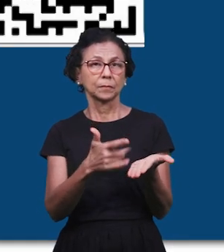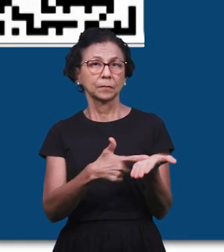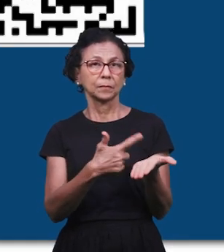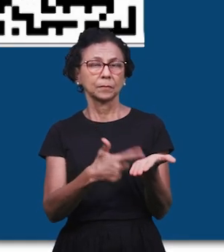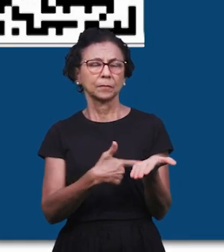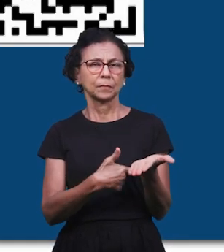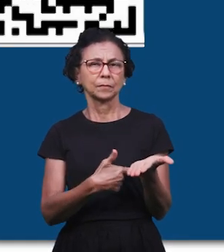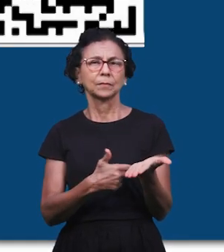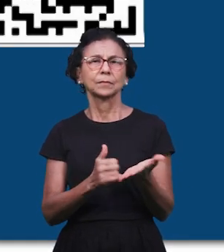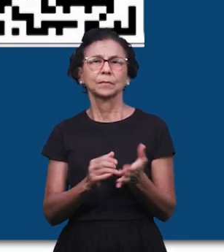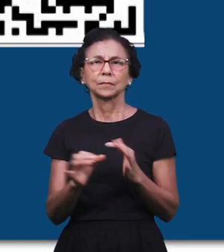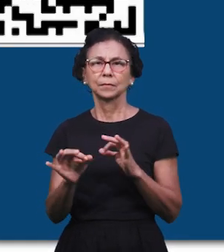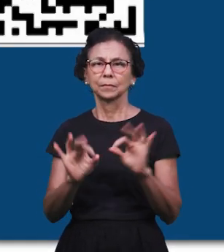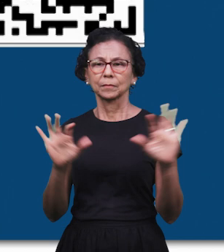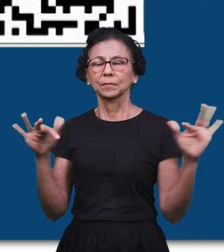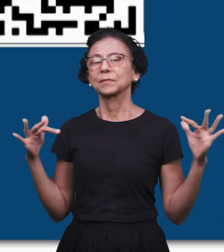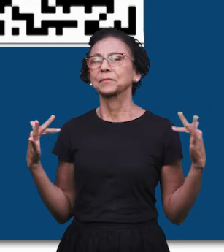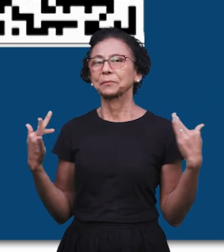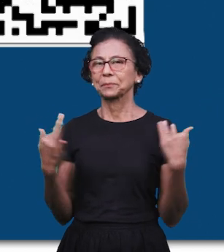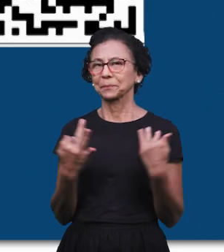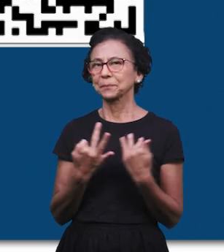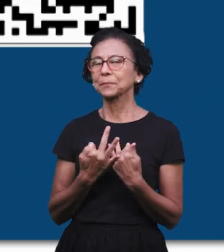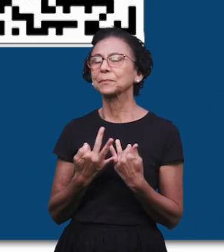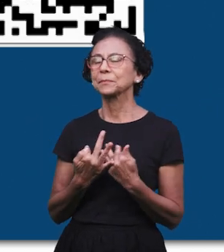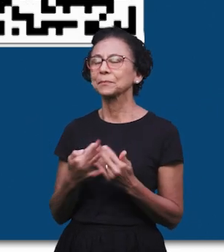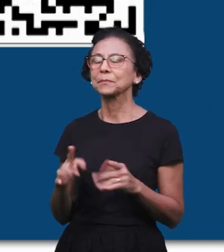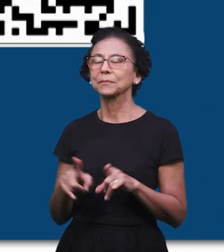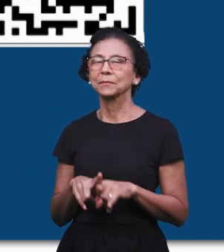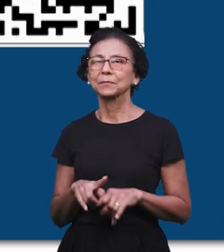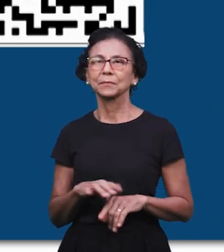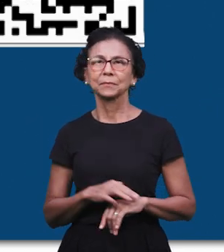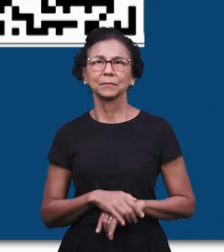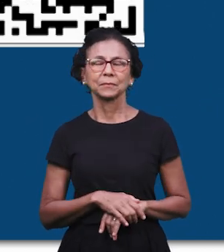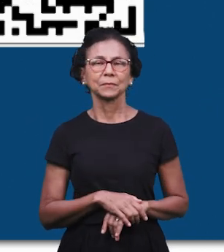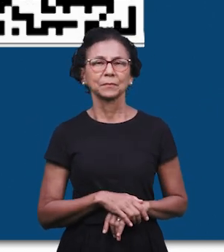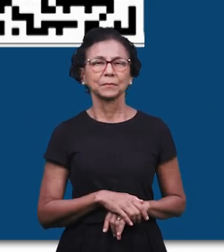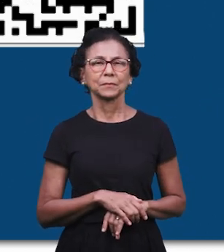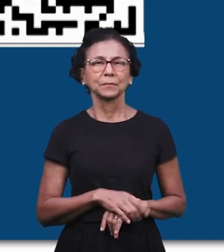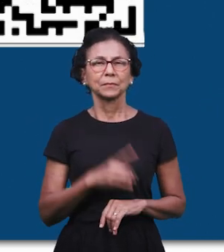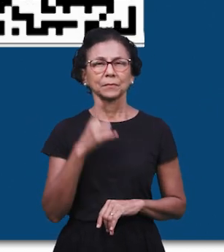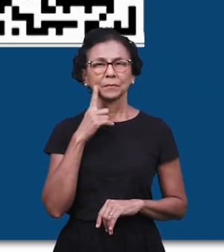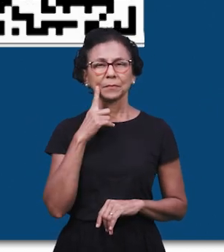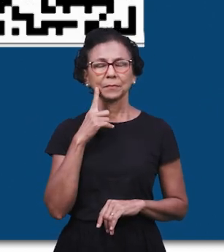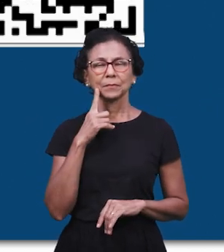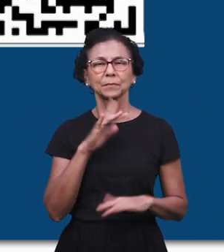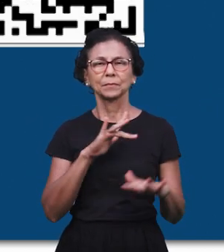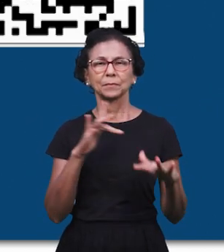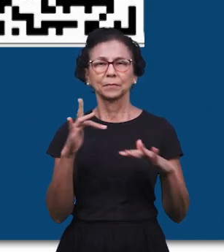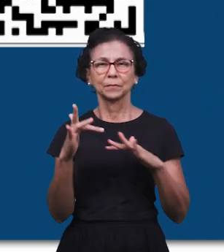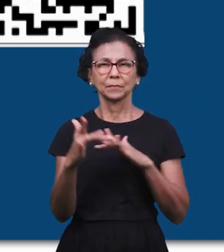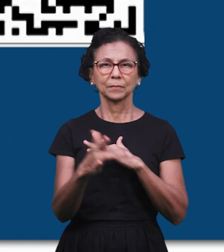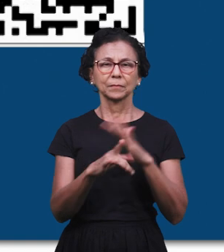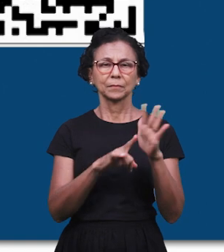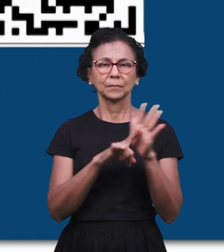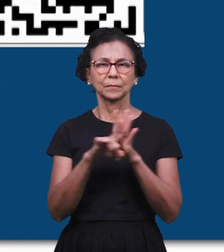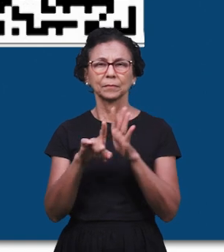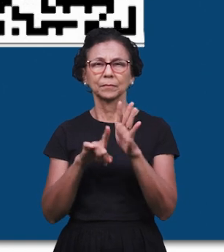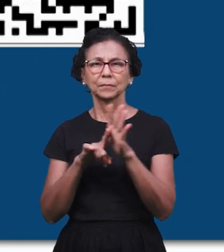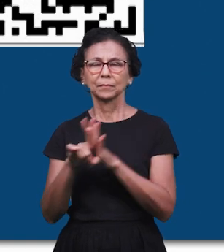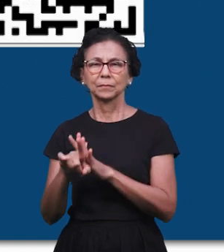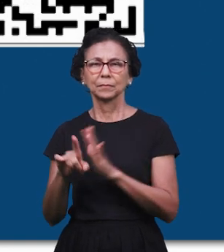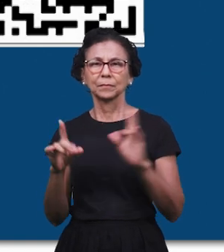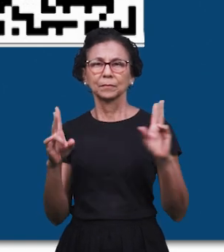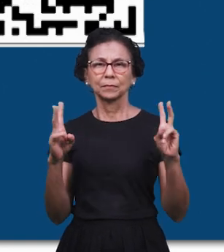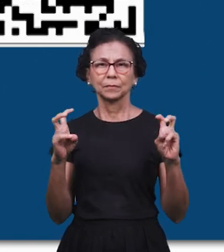com muito carinho para as nossas famílias e também a participar das nossas enquetes nas redes sociais para os temas das